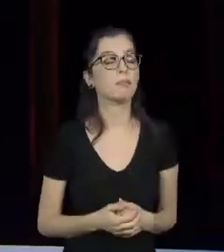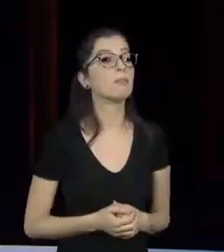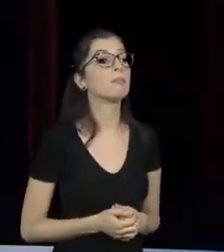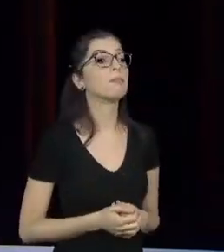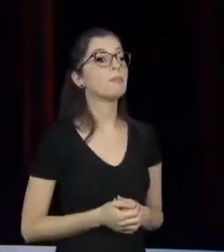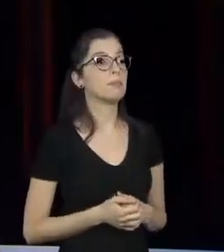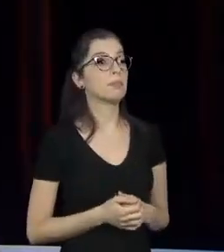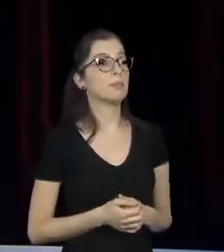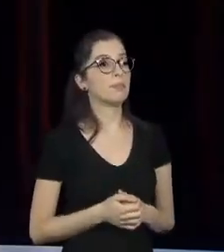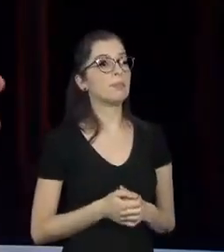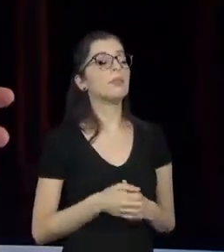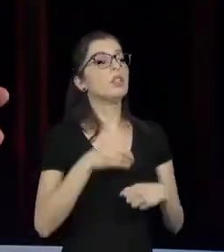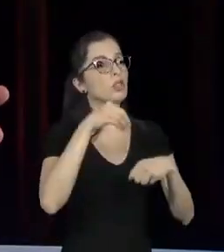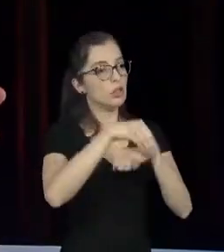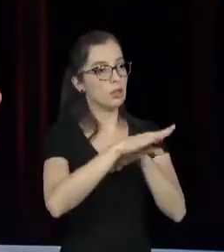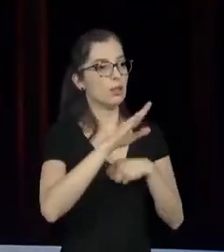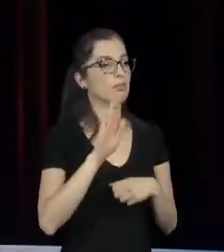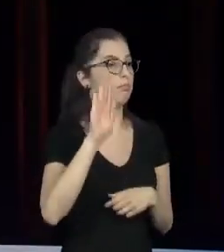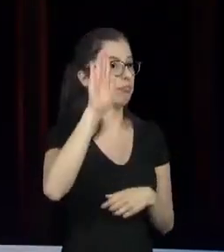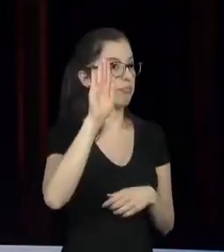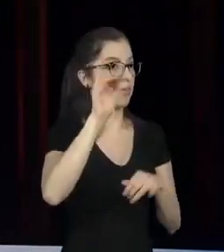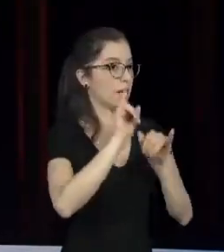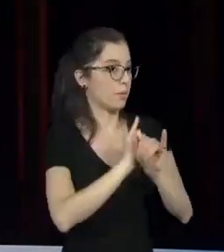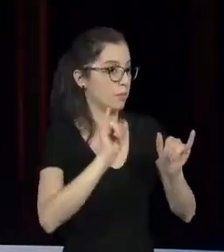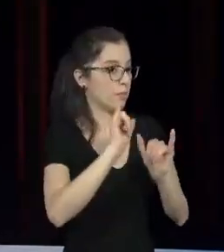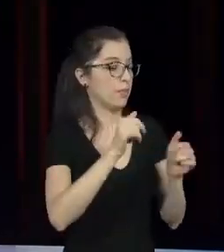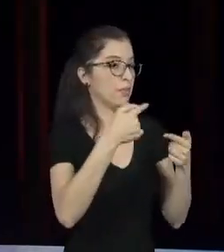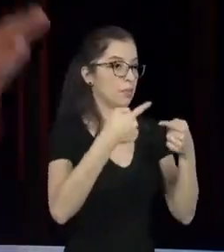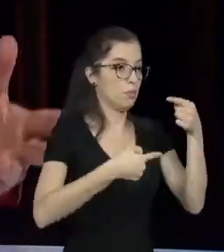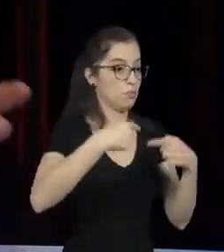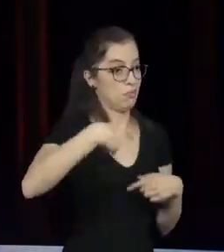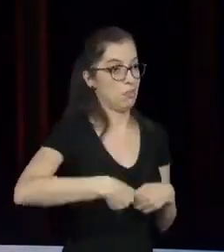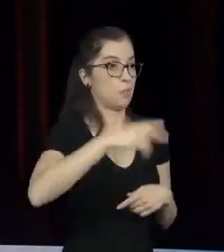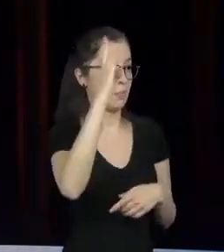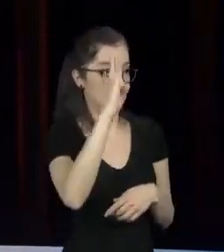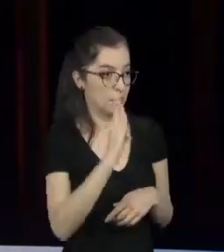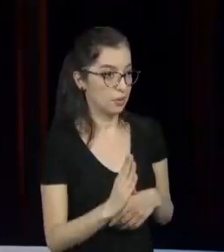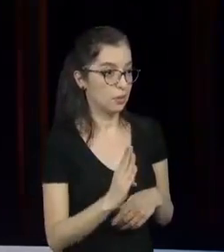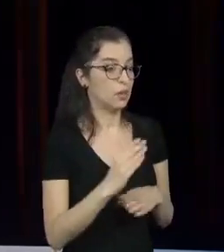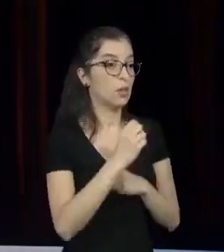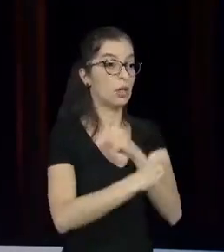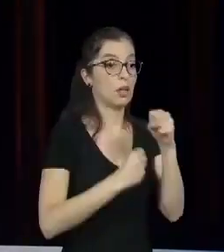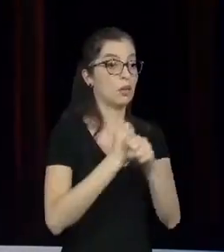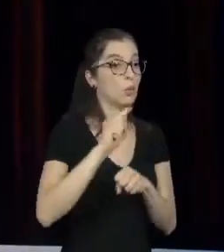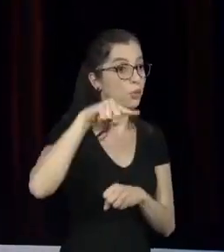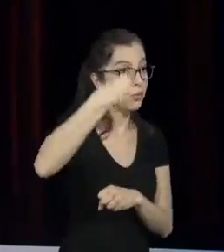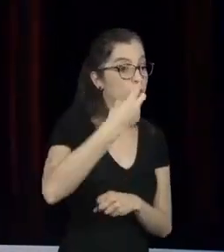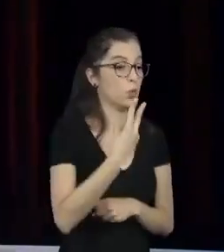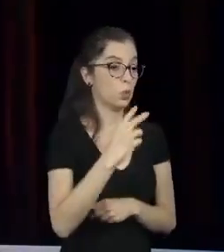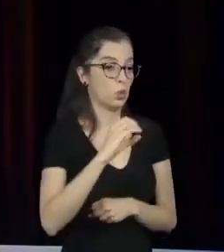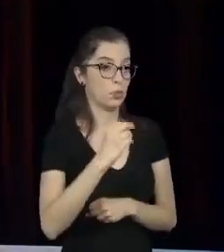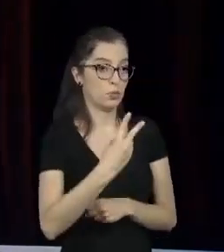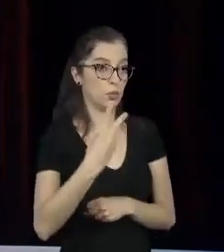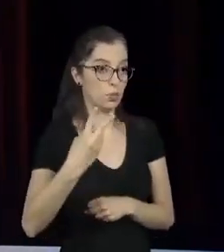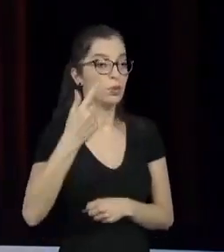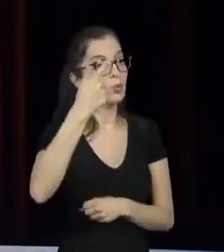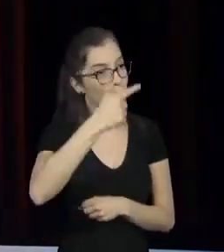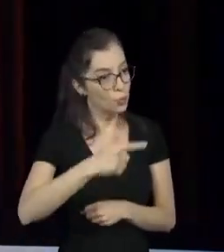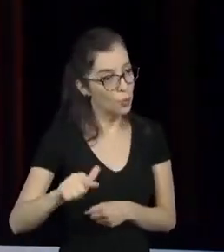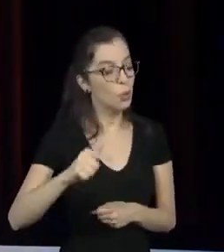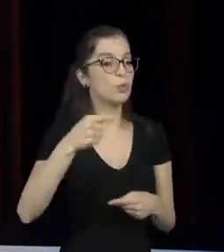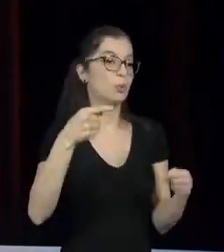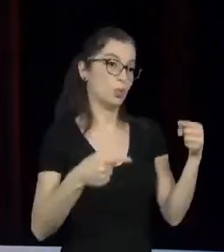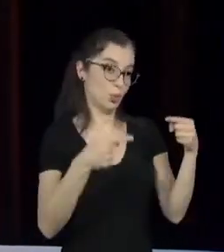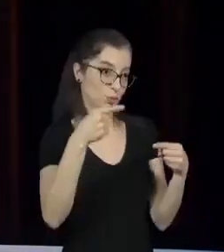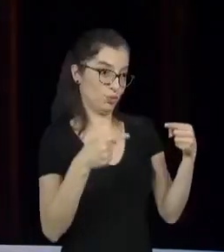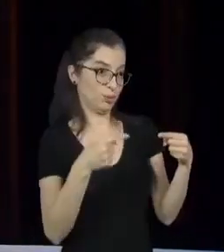Que as campanhas eleitorais aqui no Brasil, e o ano que vem nós vamos de novo ter uma eleição majoritária, não acontecesse na